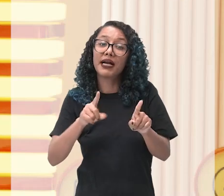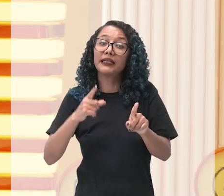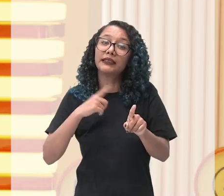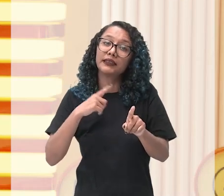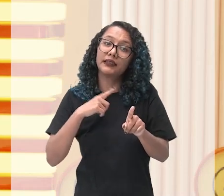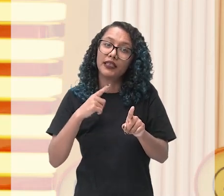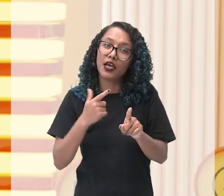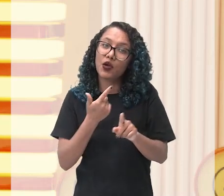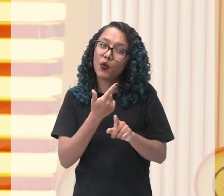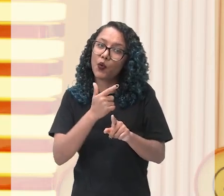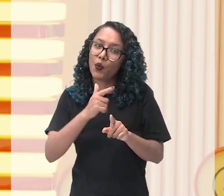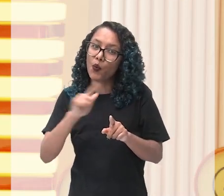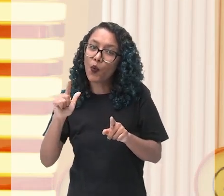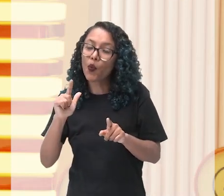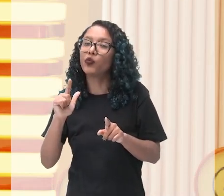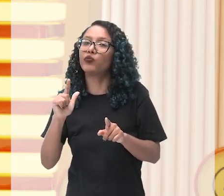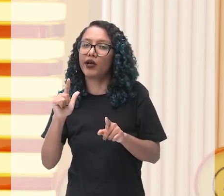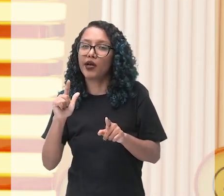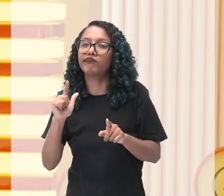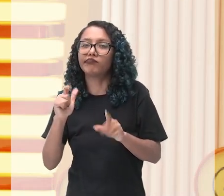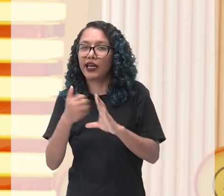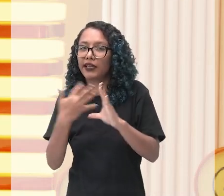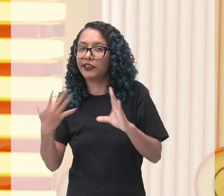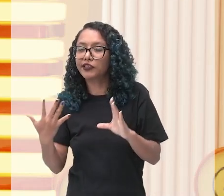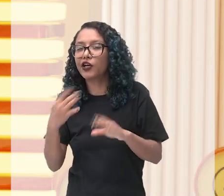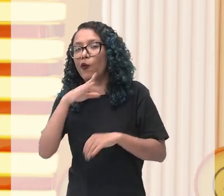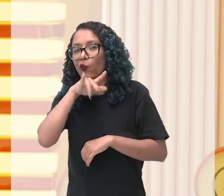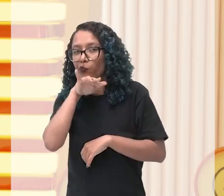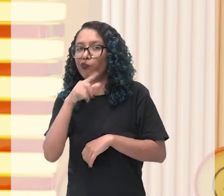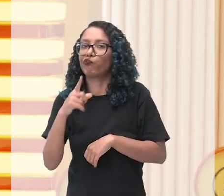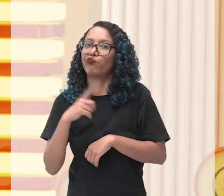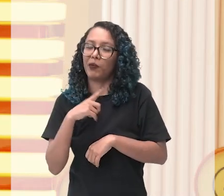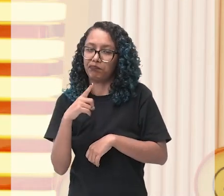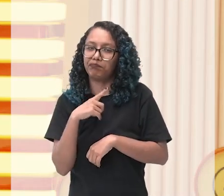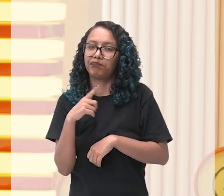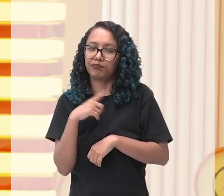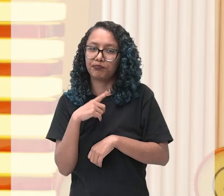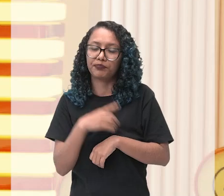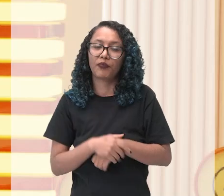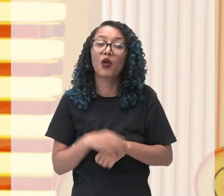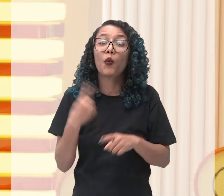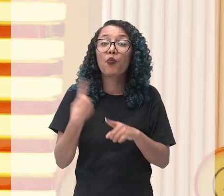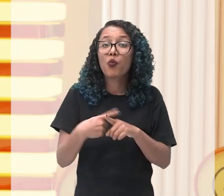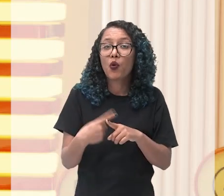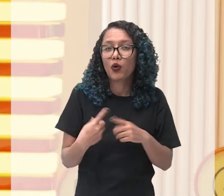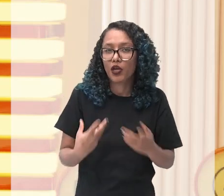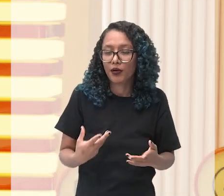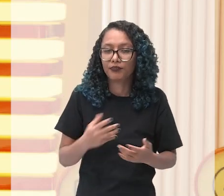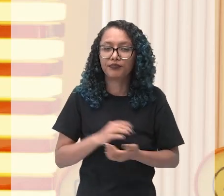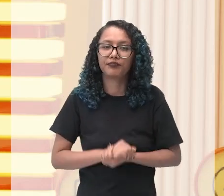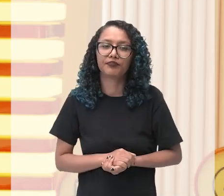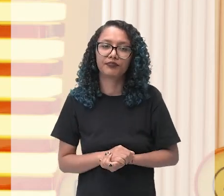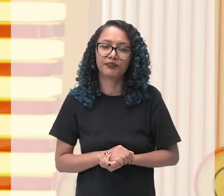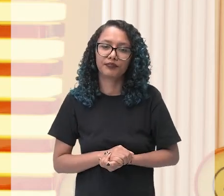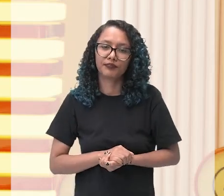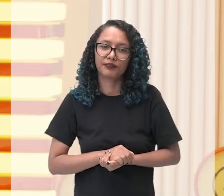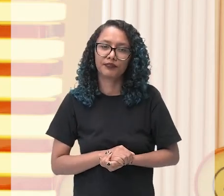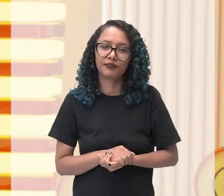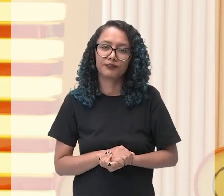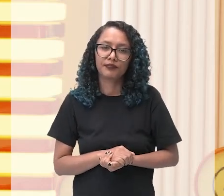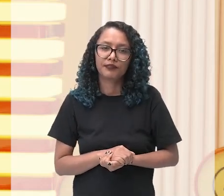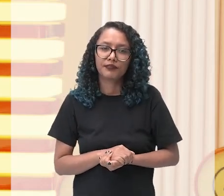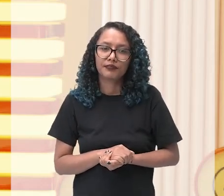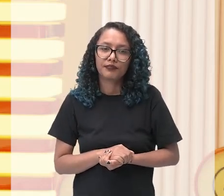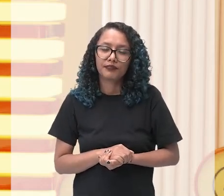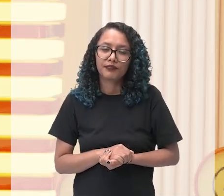é bom? É muito bom. No entanto, existe o lado que não é tão positivo assim das redes sociais. Por quê?